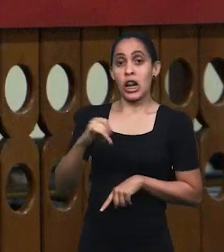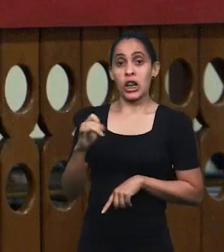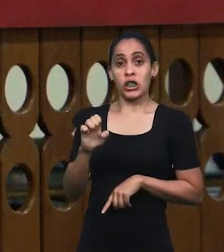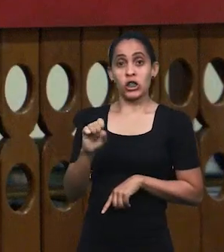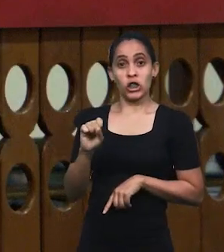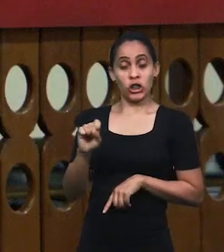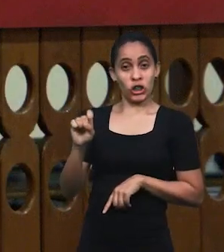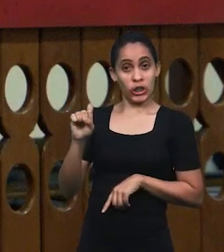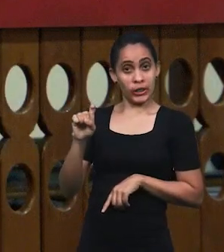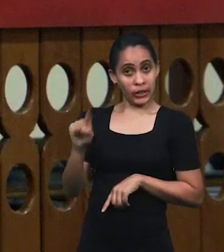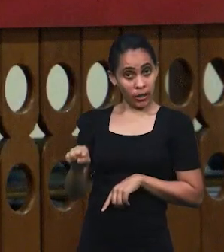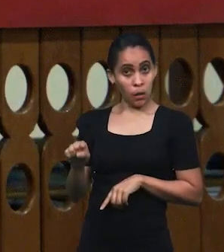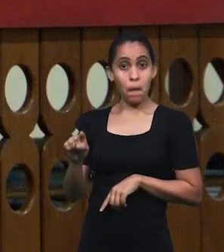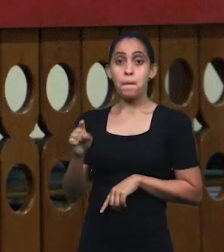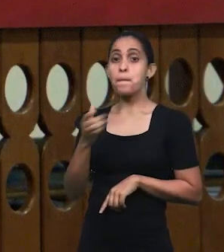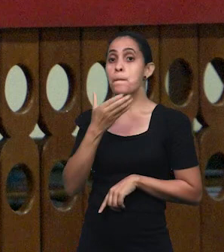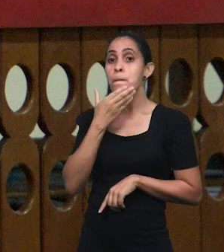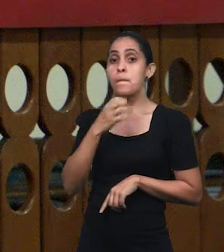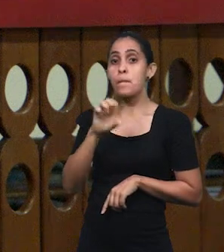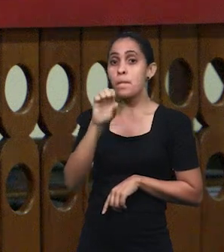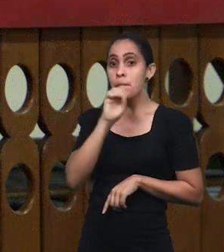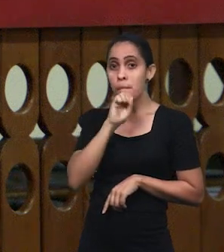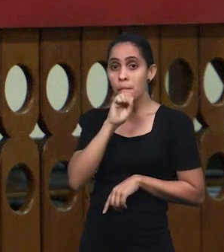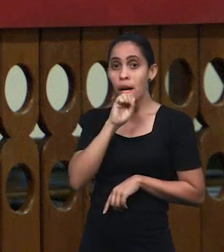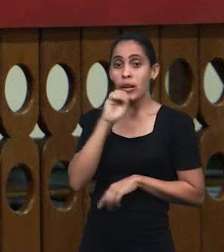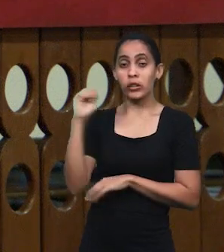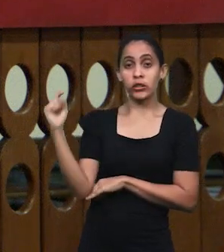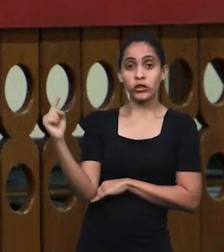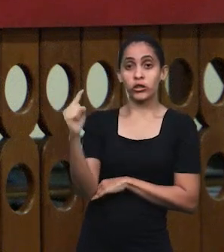de Davi, mandou Davi: vai, Davi,